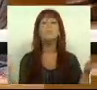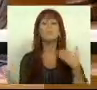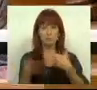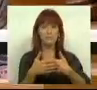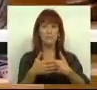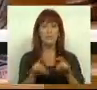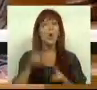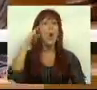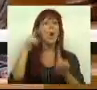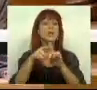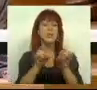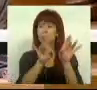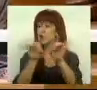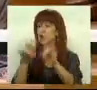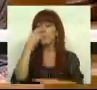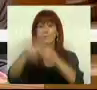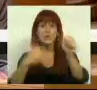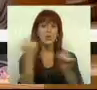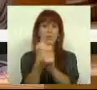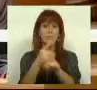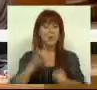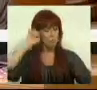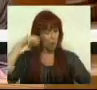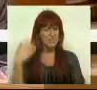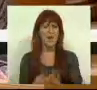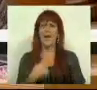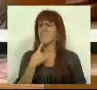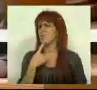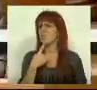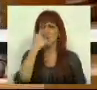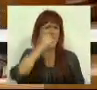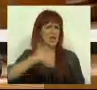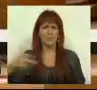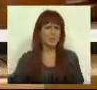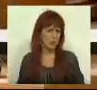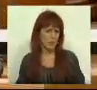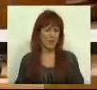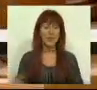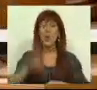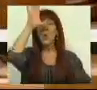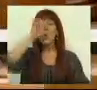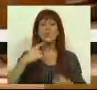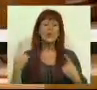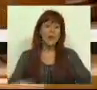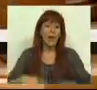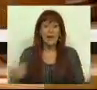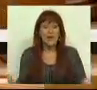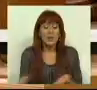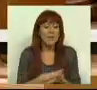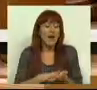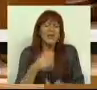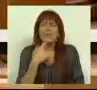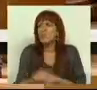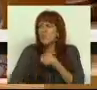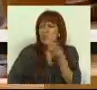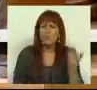encerrados com o objetivo de despedir funcionários, prejudicando em muito as populações. O Governo tem assim, com base em